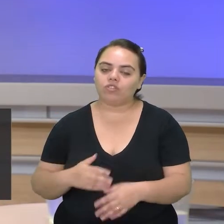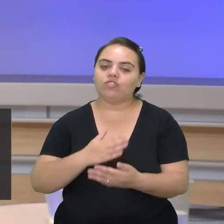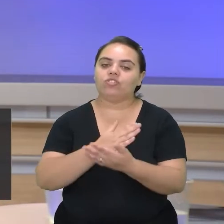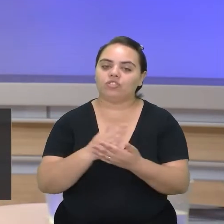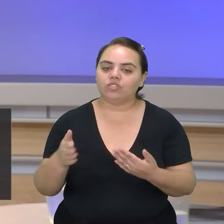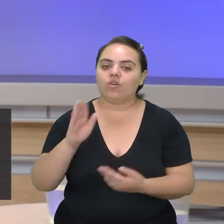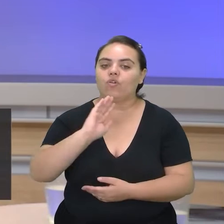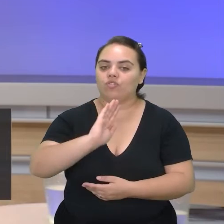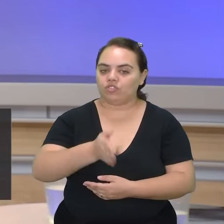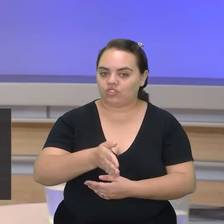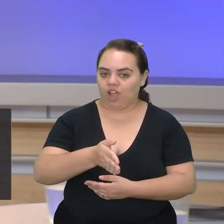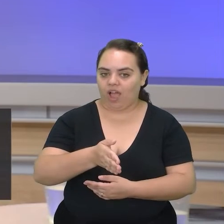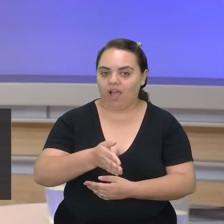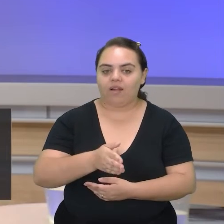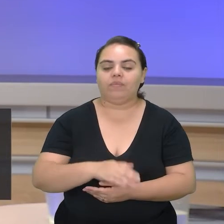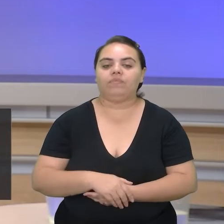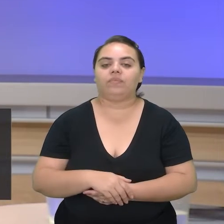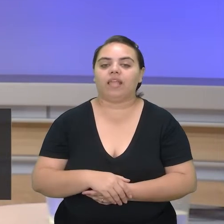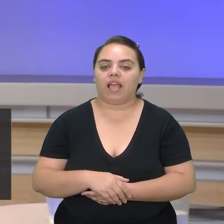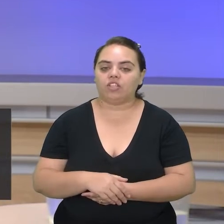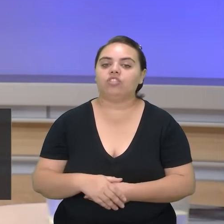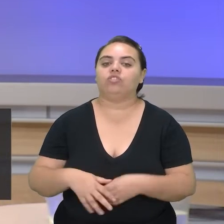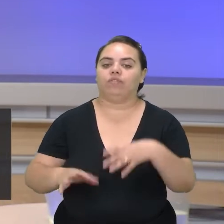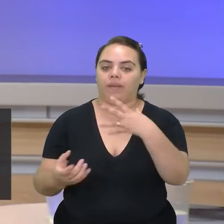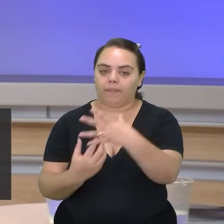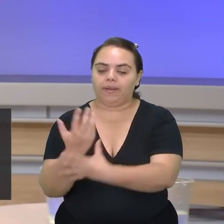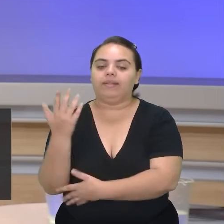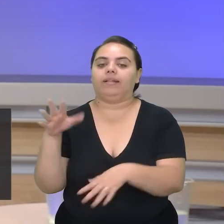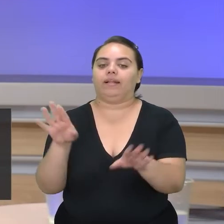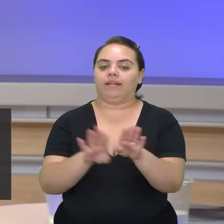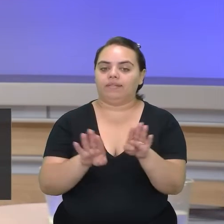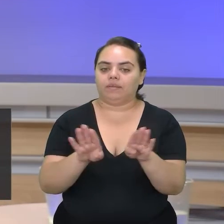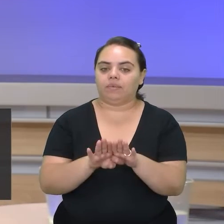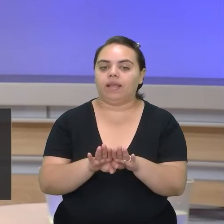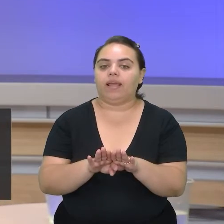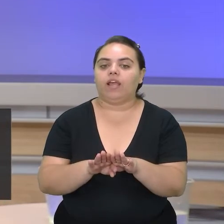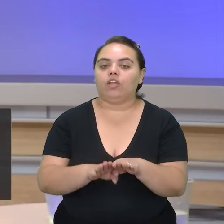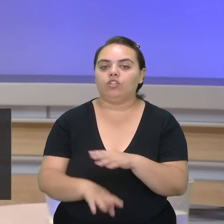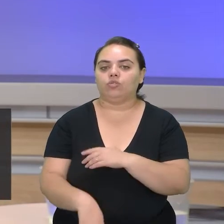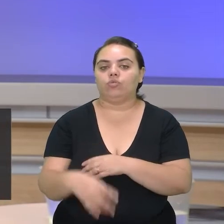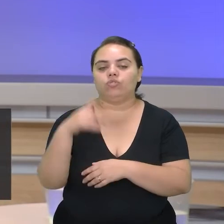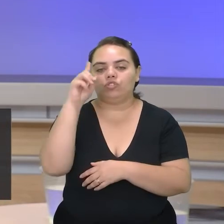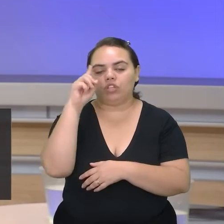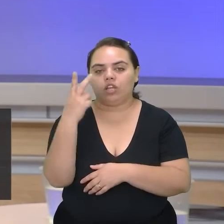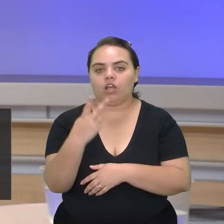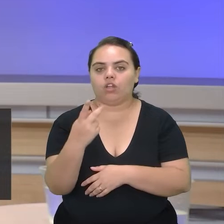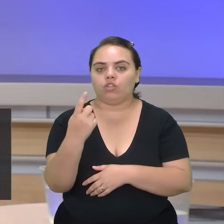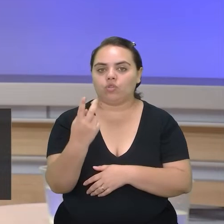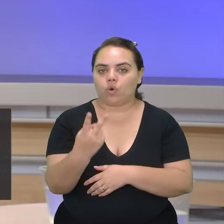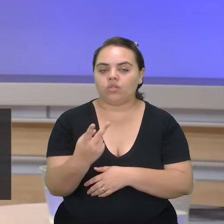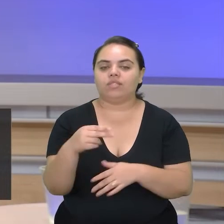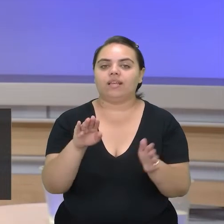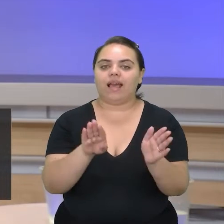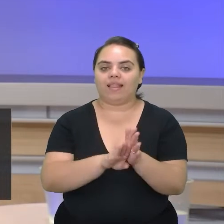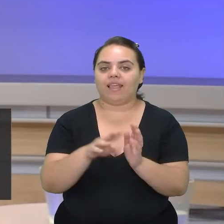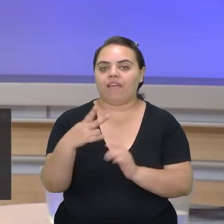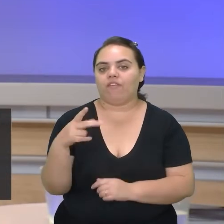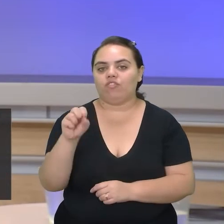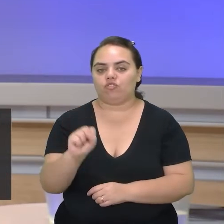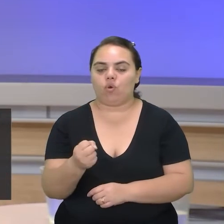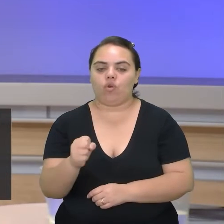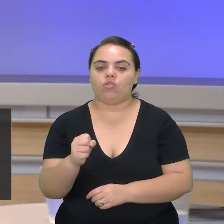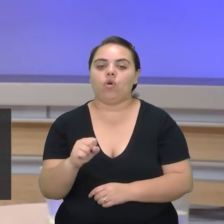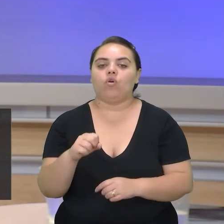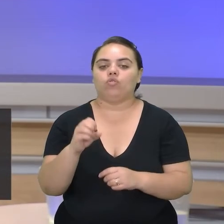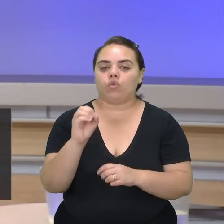Escola Estadual Samuel Clabin, e a gente vai plantar também, do dia 12 até o dia 28 de outubro, vão ter